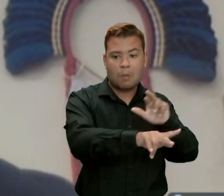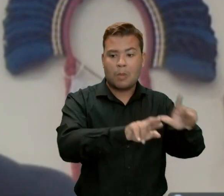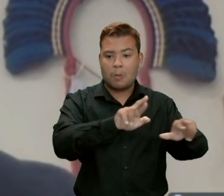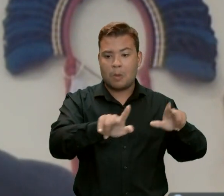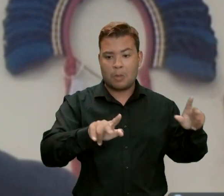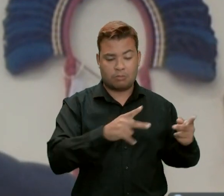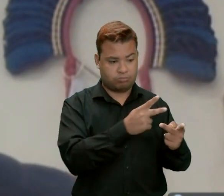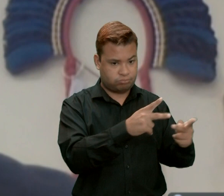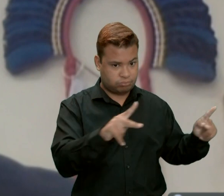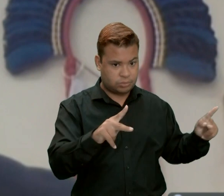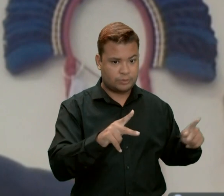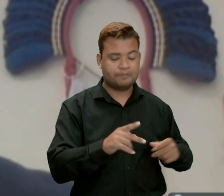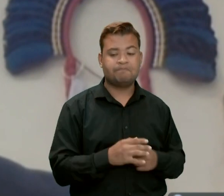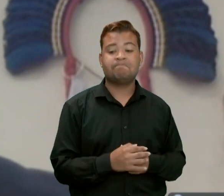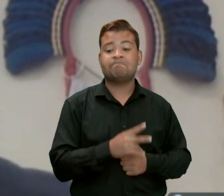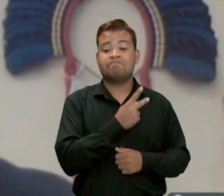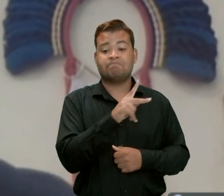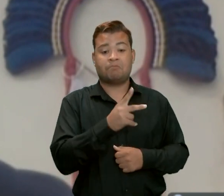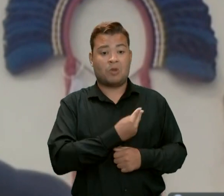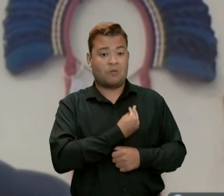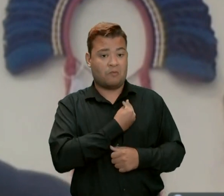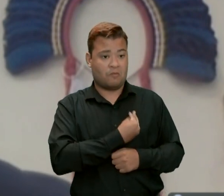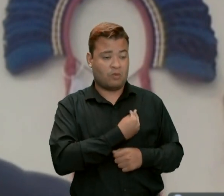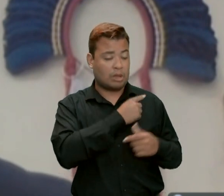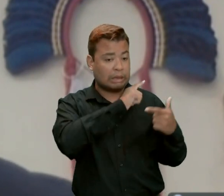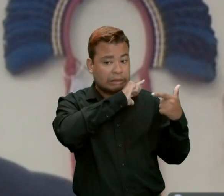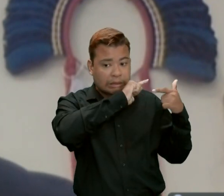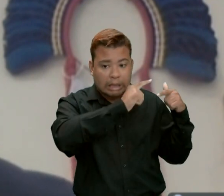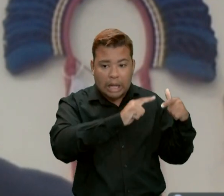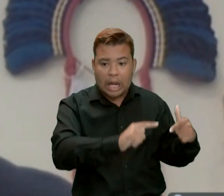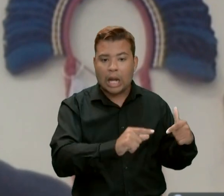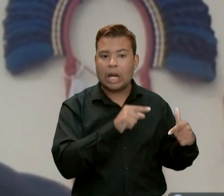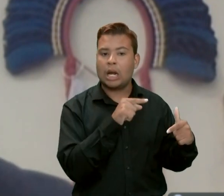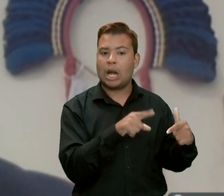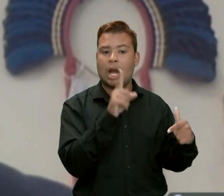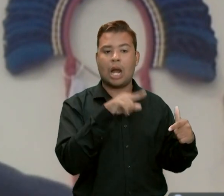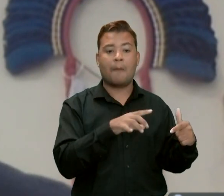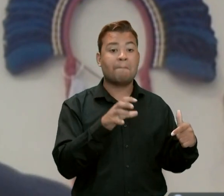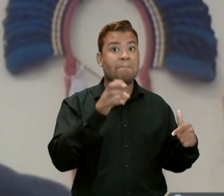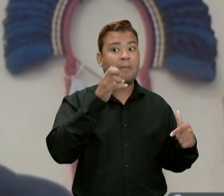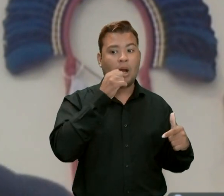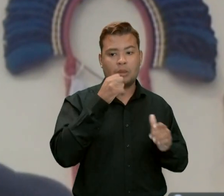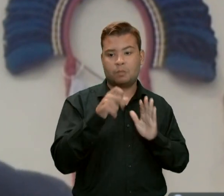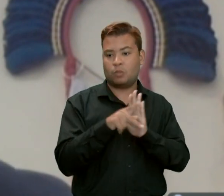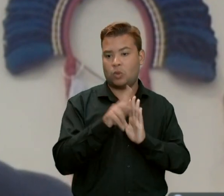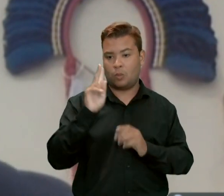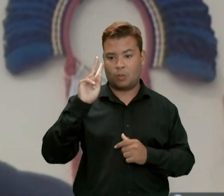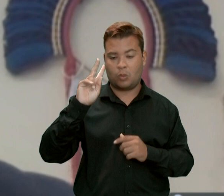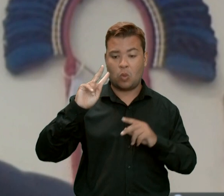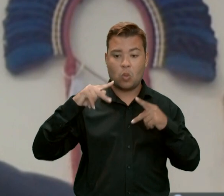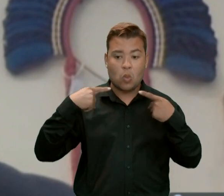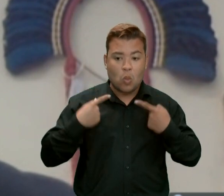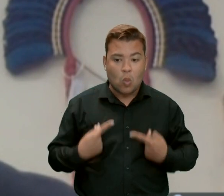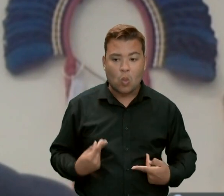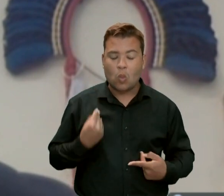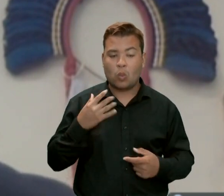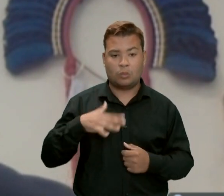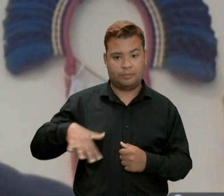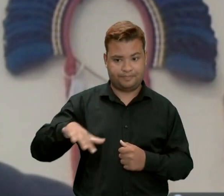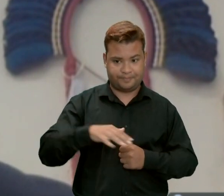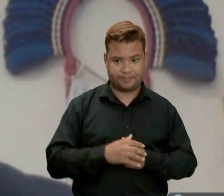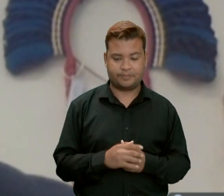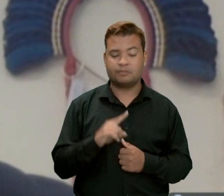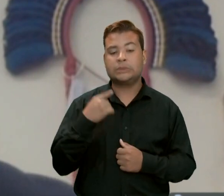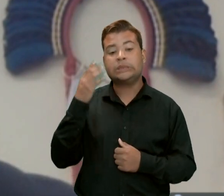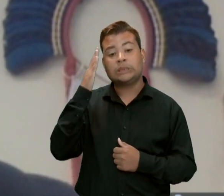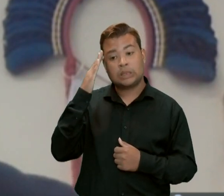autodeterminadas, cujo modo de vida tradicional é um patrimônio da humanidade, né? A gente vive uma crise civilizatória